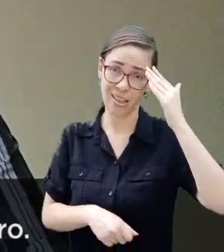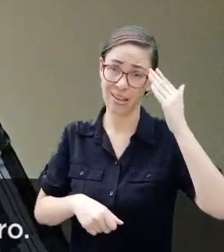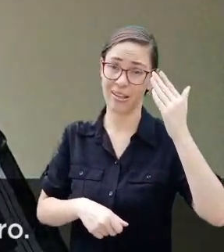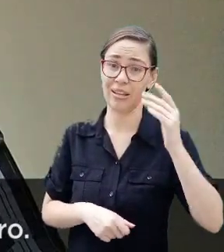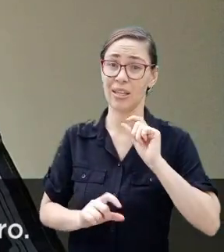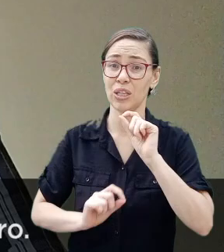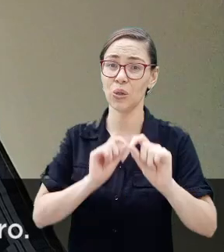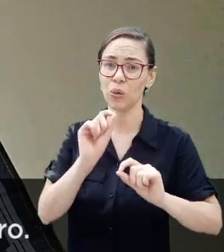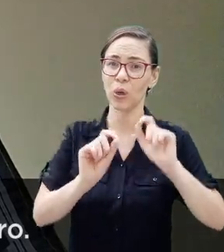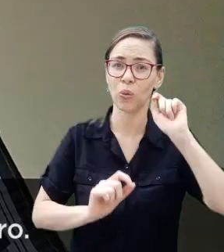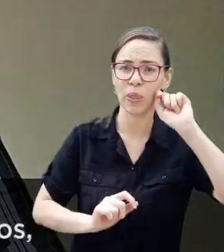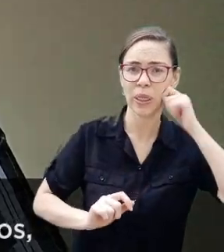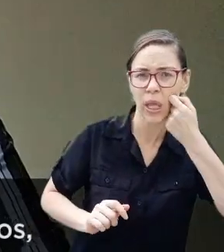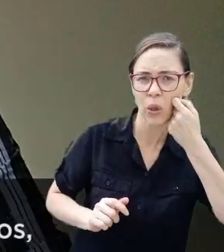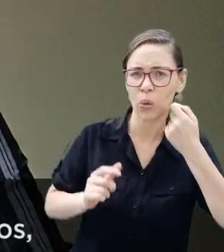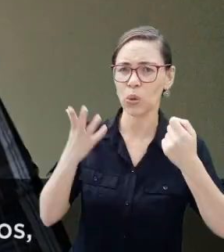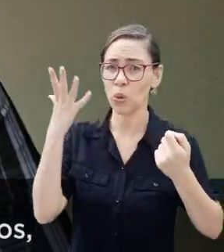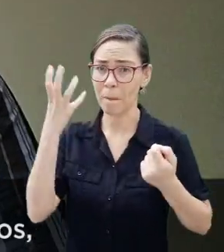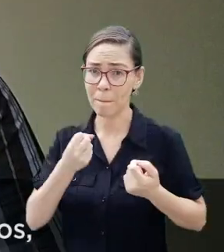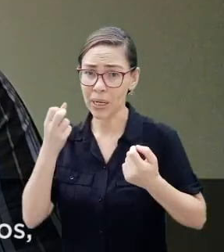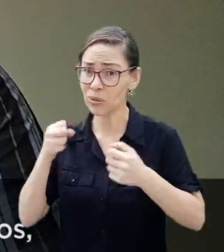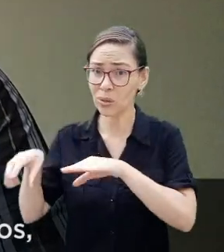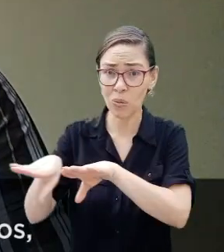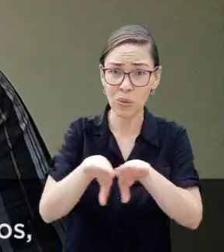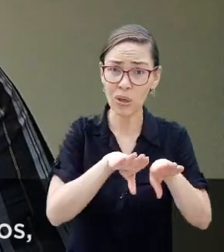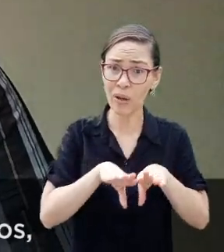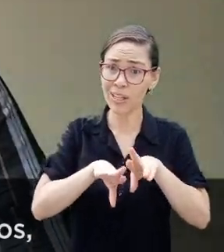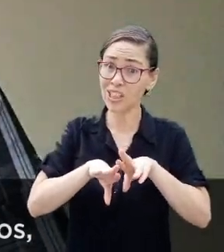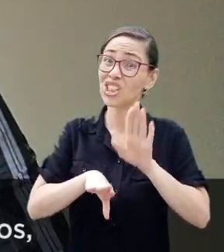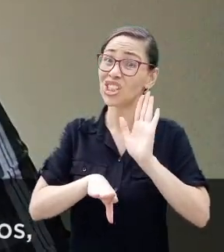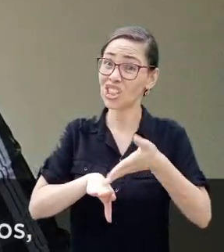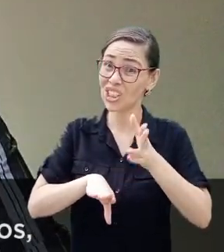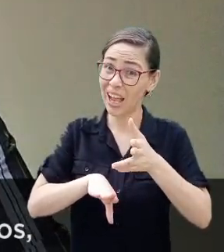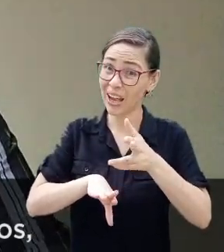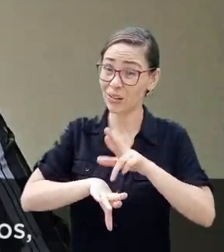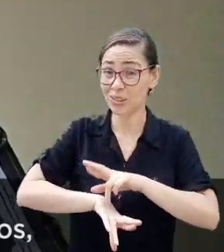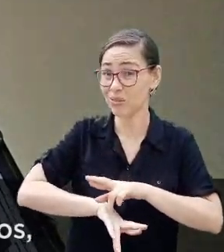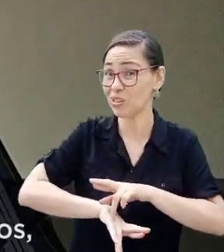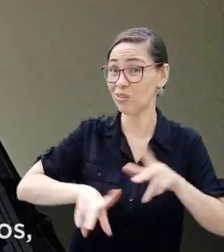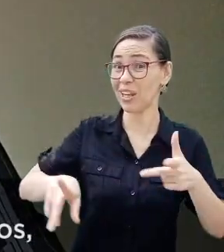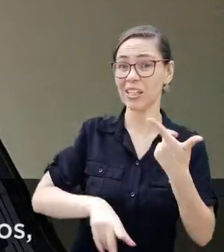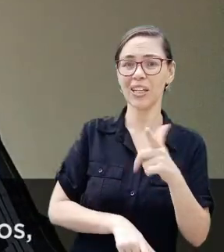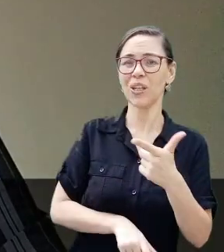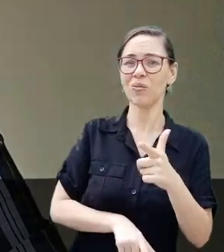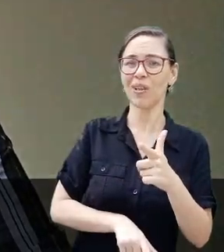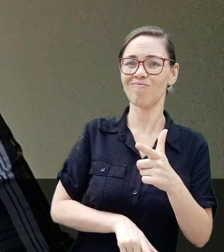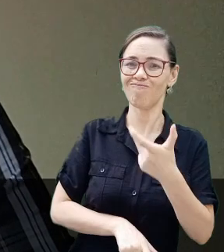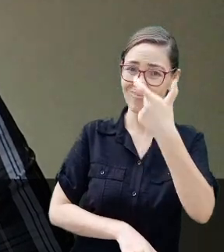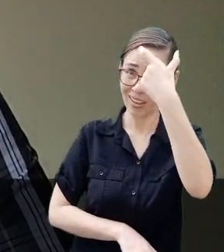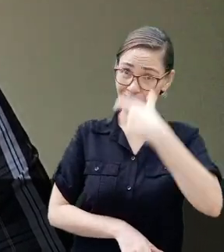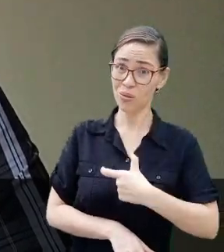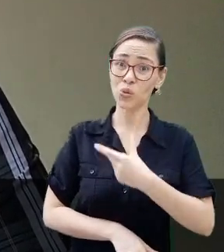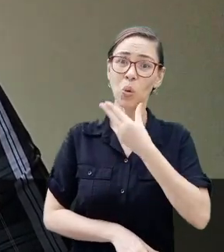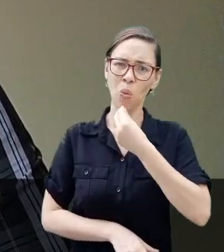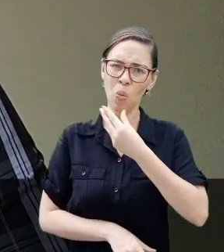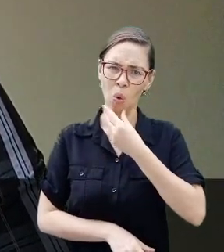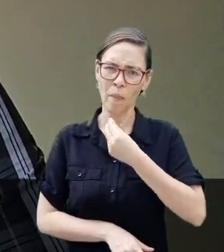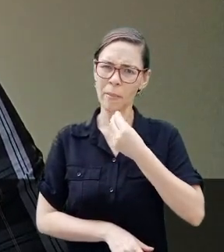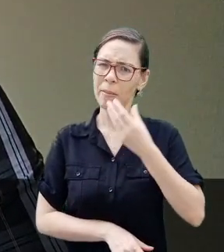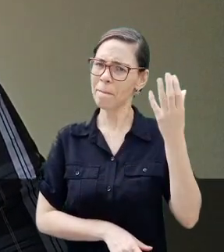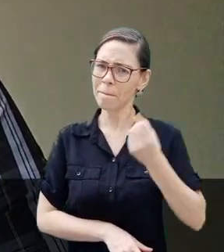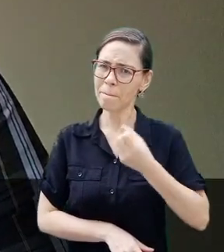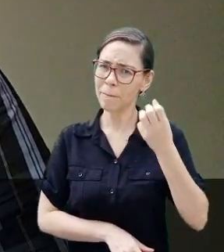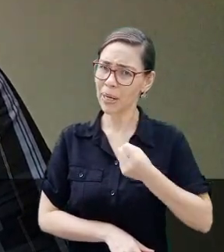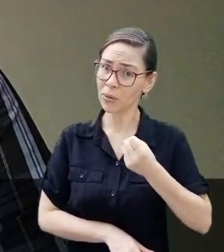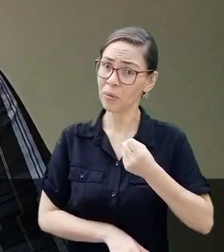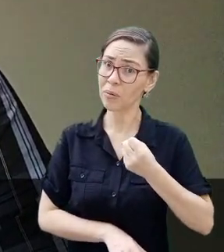da vivência de um homem cisgênero, e um vivenciado da transgeneridade que é diferente da vivência de homens trans brancos, como eu. É preciso